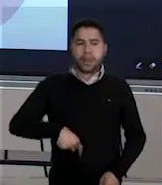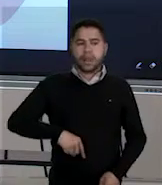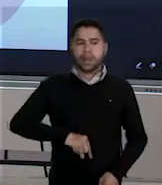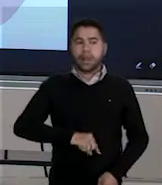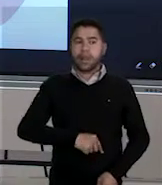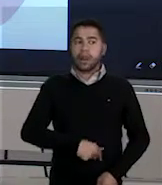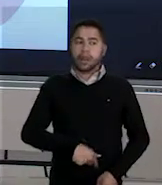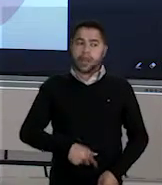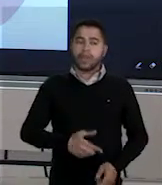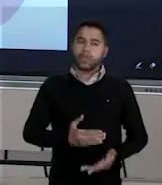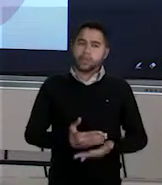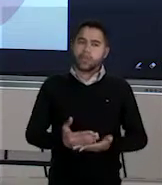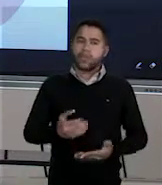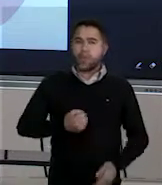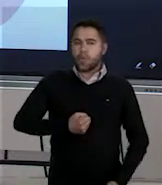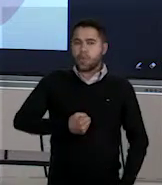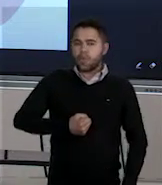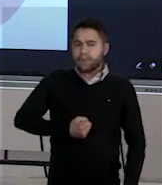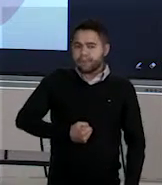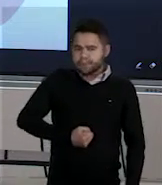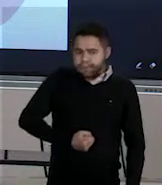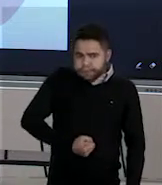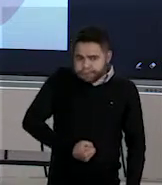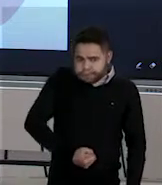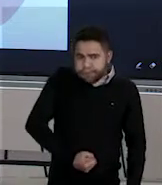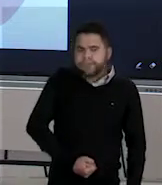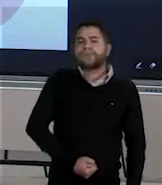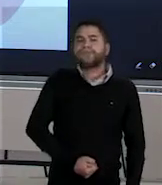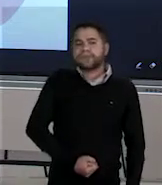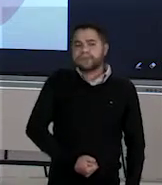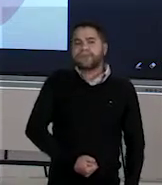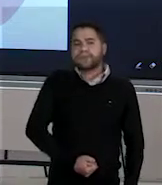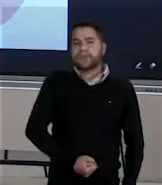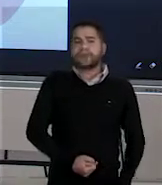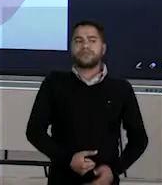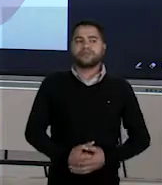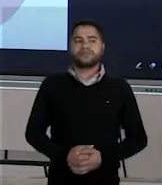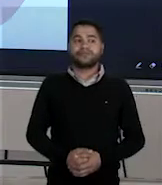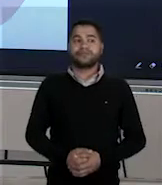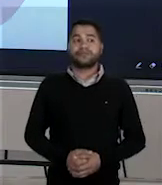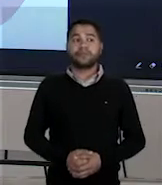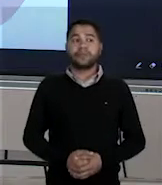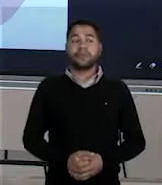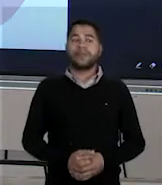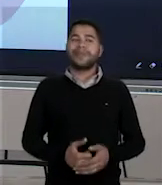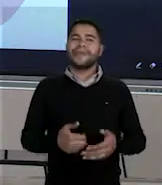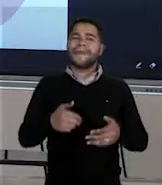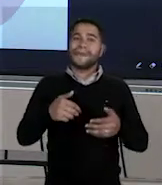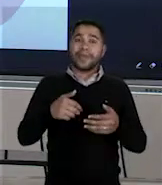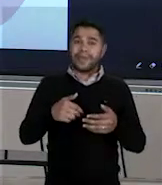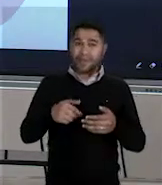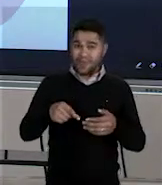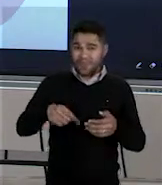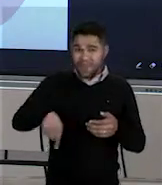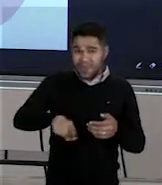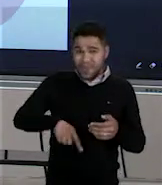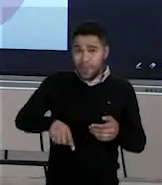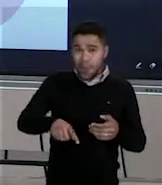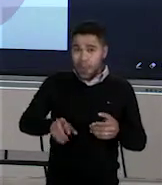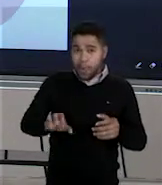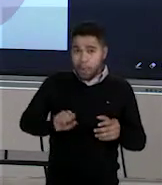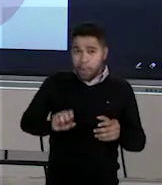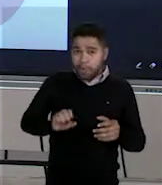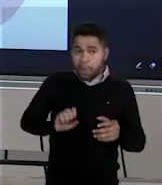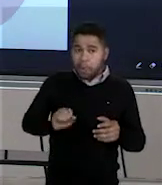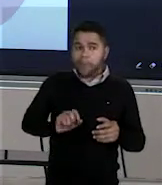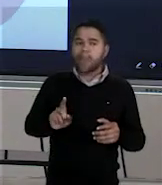bolo alimentar, então ele vai passar aí dos nossos intestinos e aqueles nutrientes que não foram